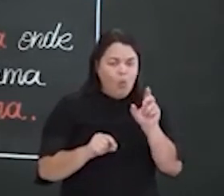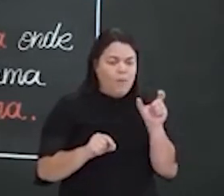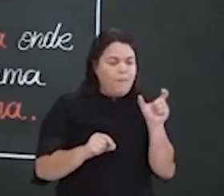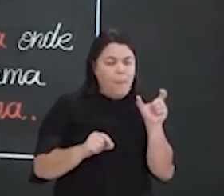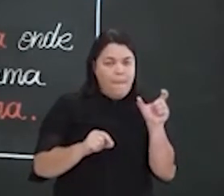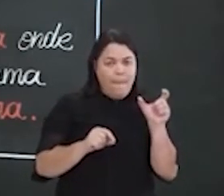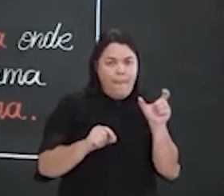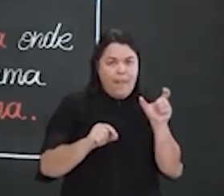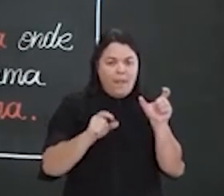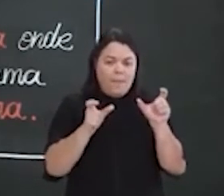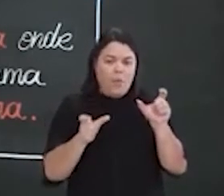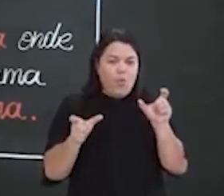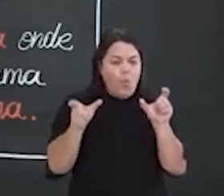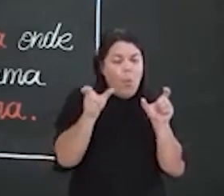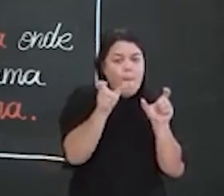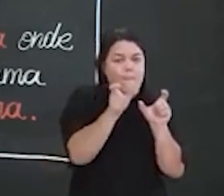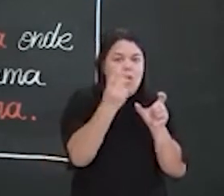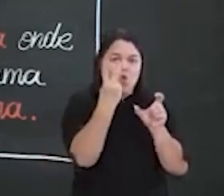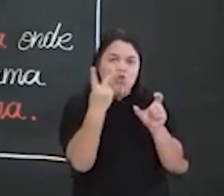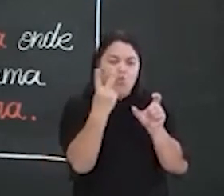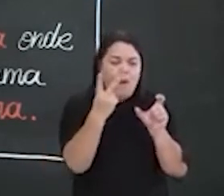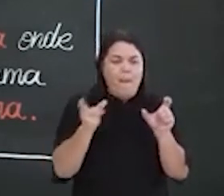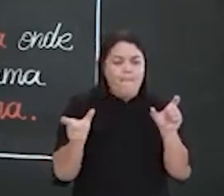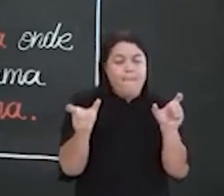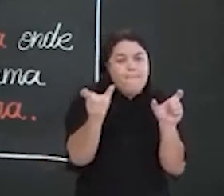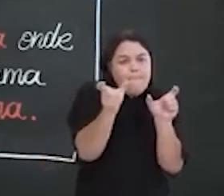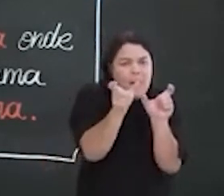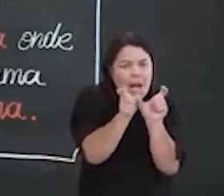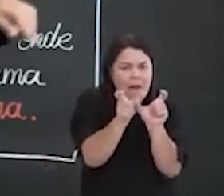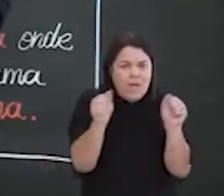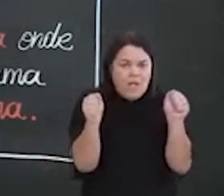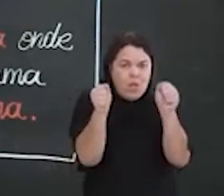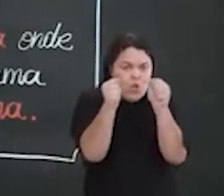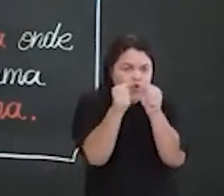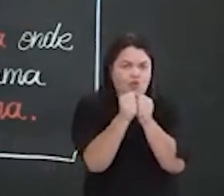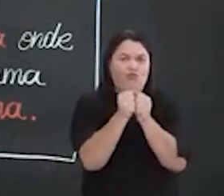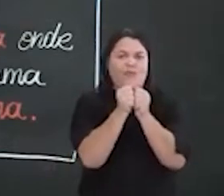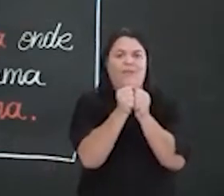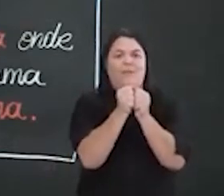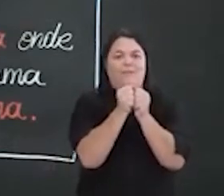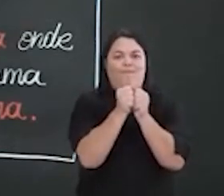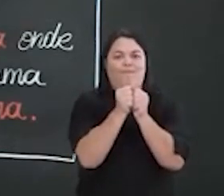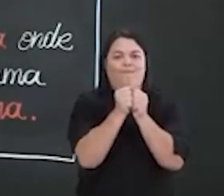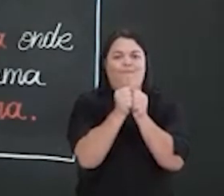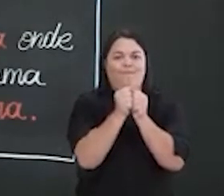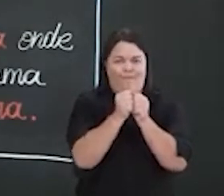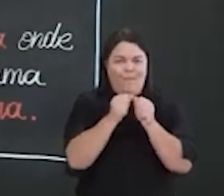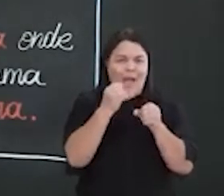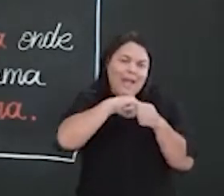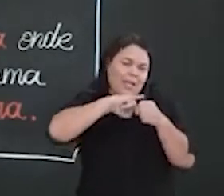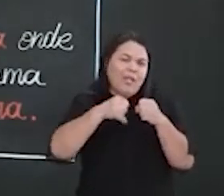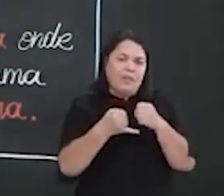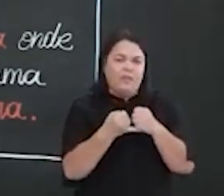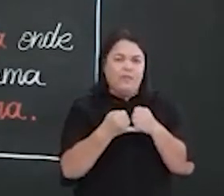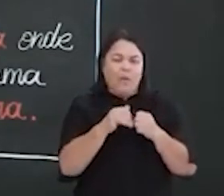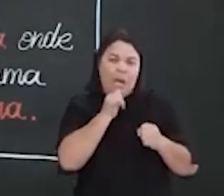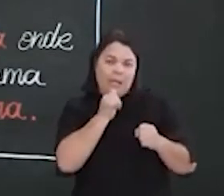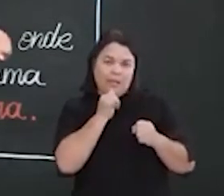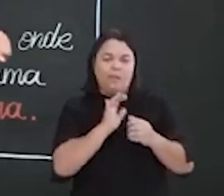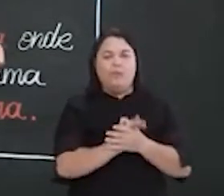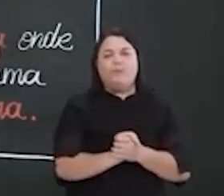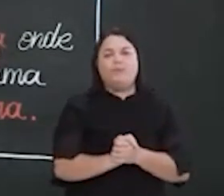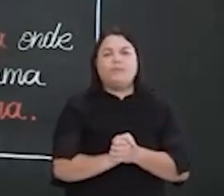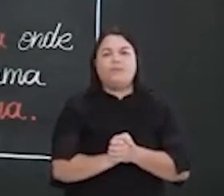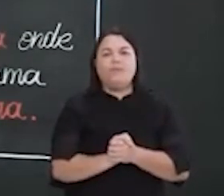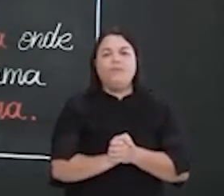locução adjetiva, significa que eu vou ter pelo menos duas palavras que juntas estão funcionando como adjetivo. Quer ver um